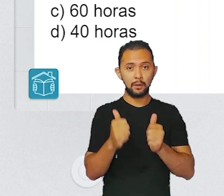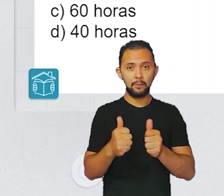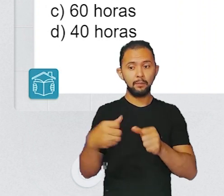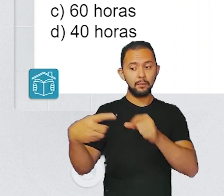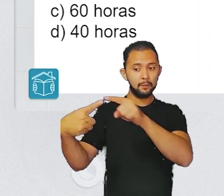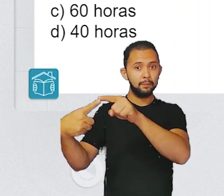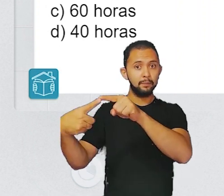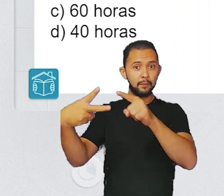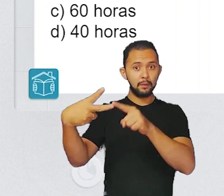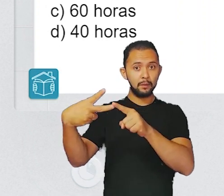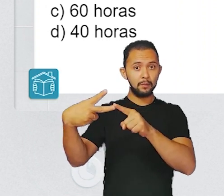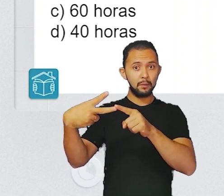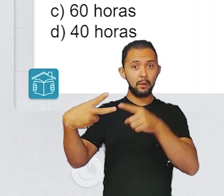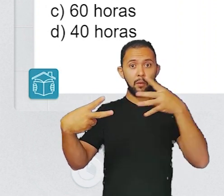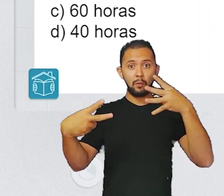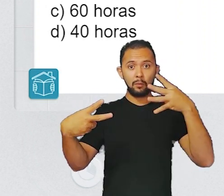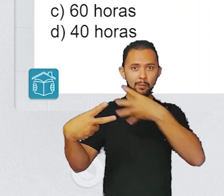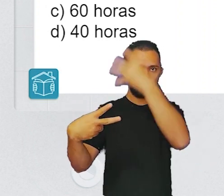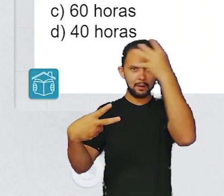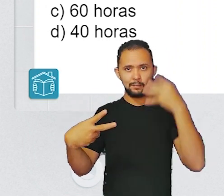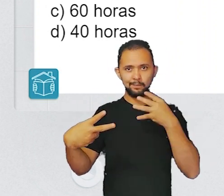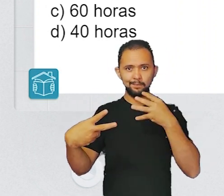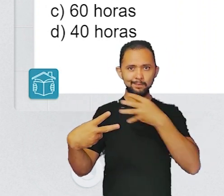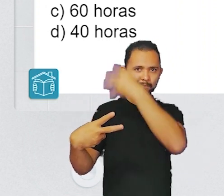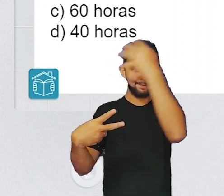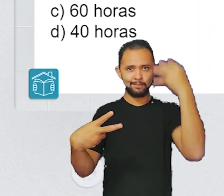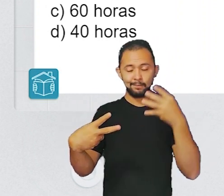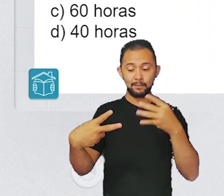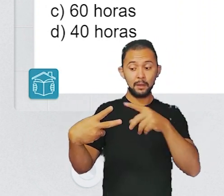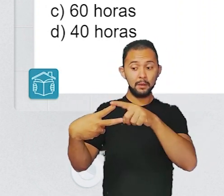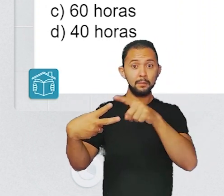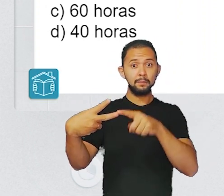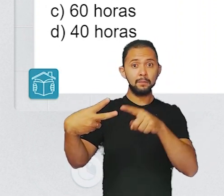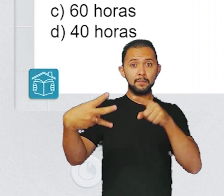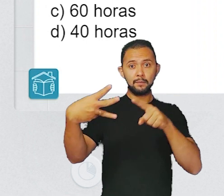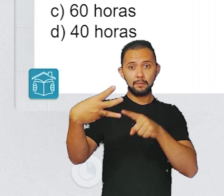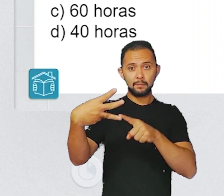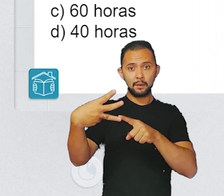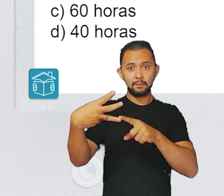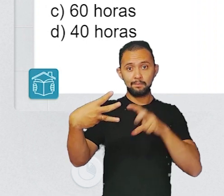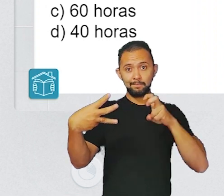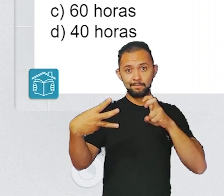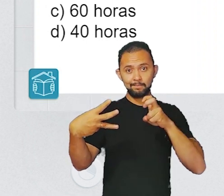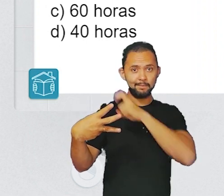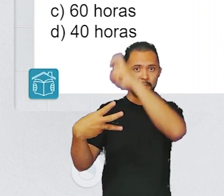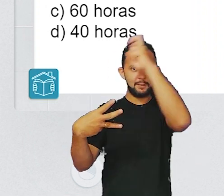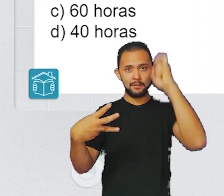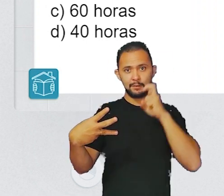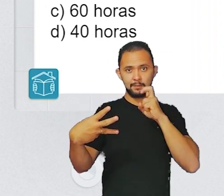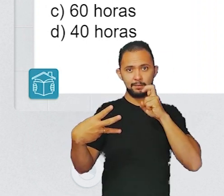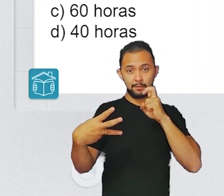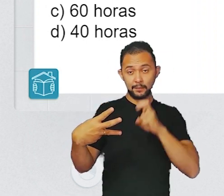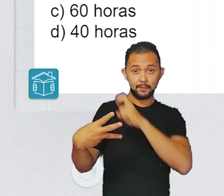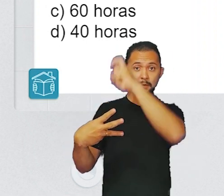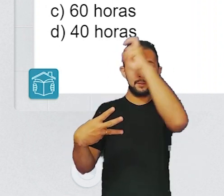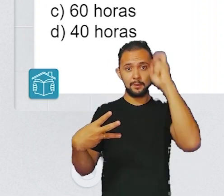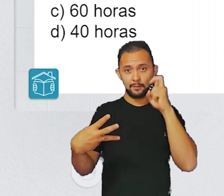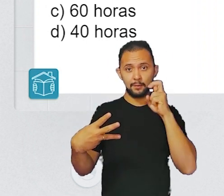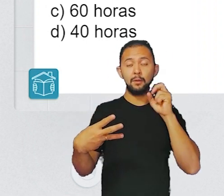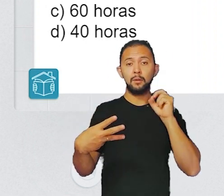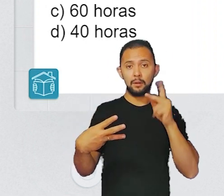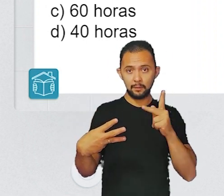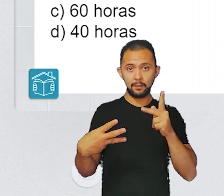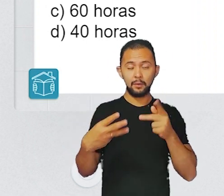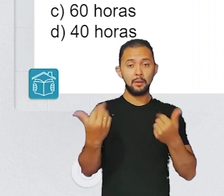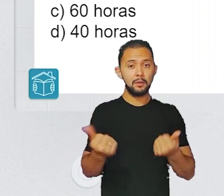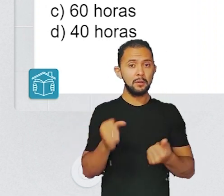cada 4 horas. E na terceira, a cada 5 horas. Se as propagandas das